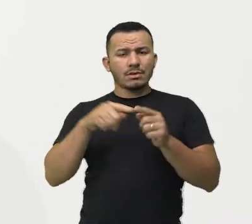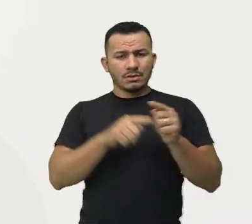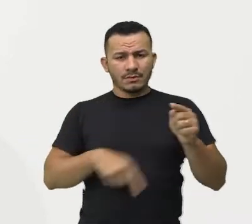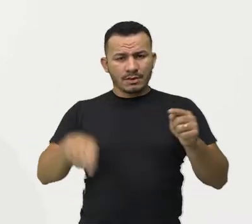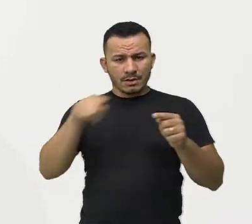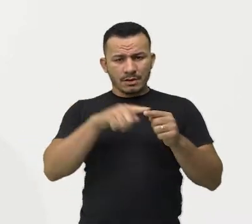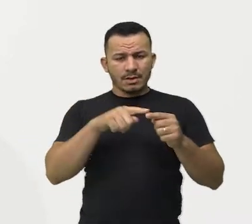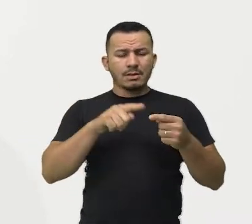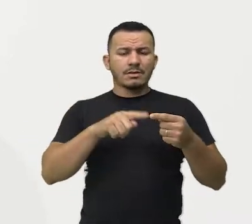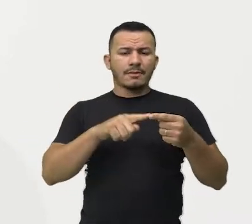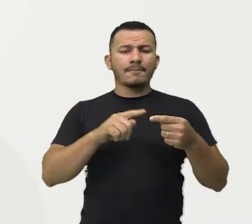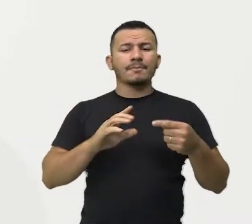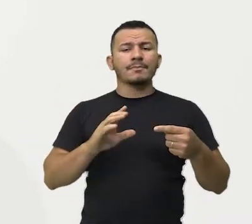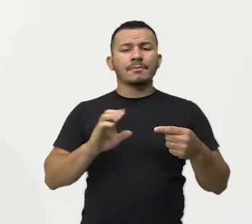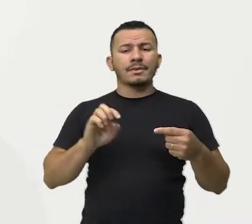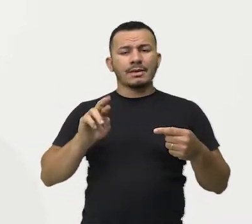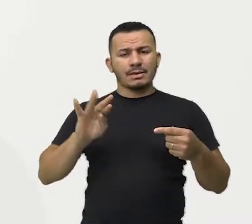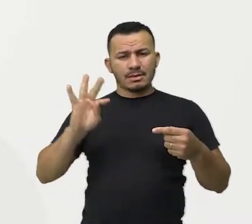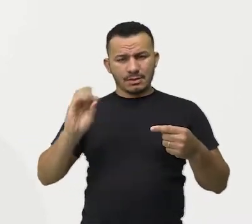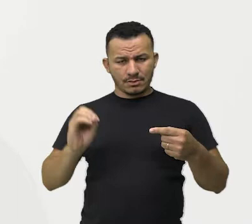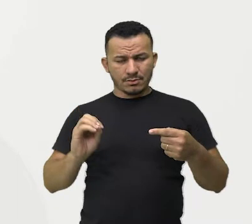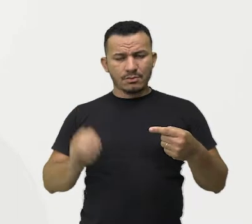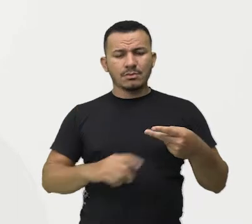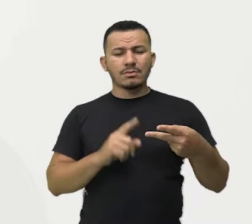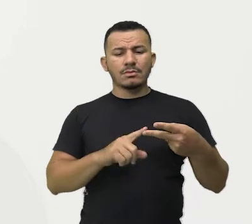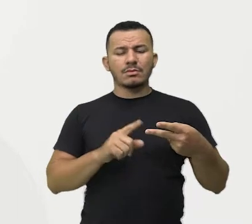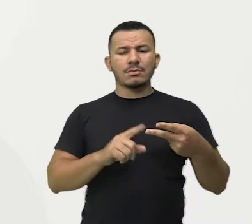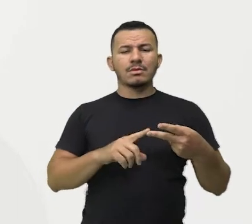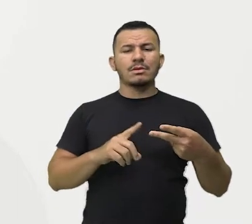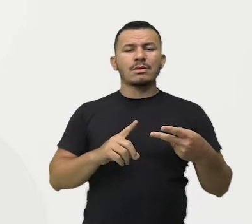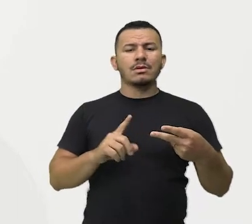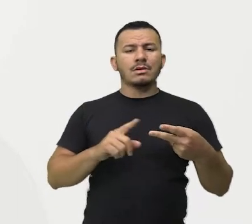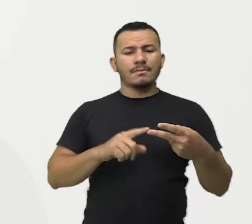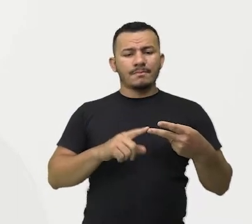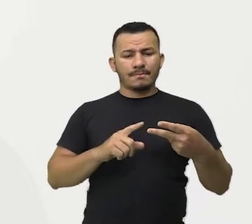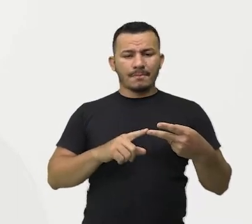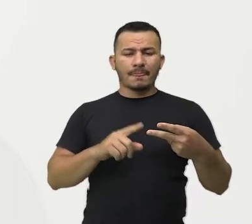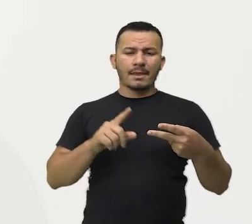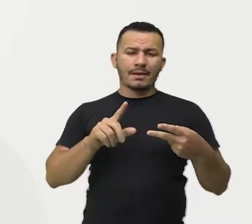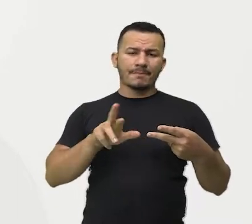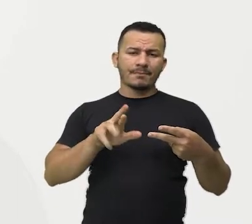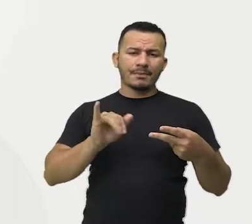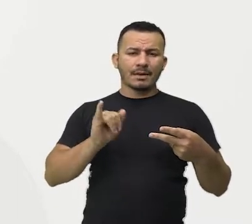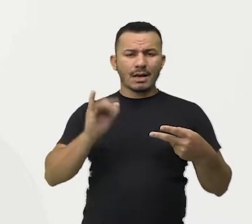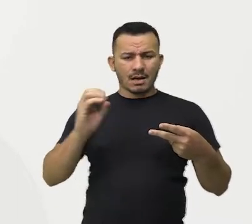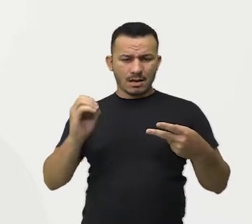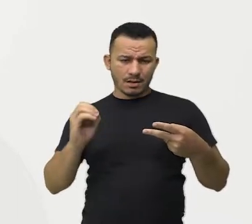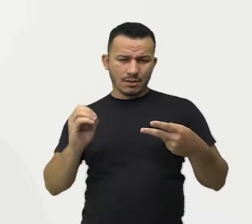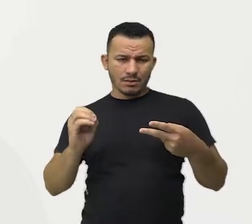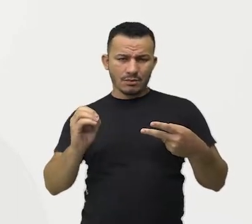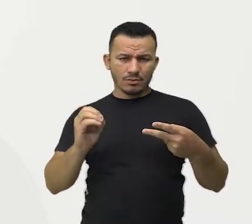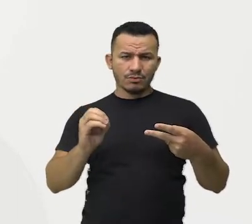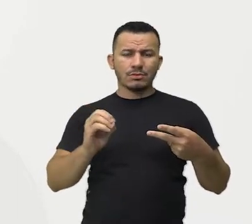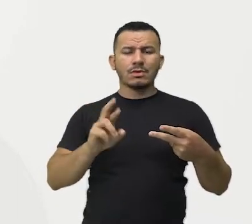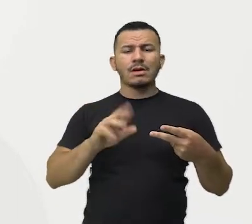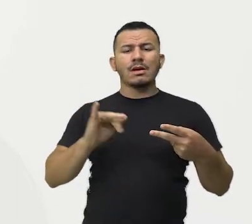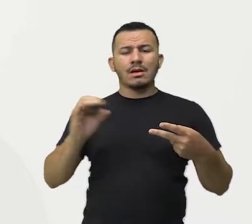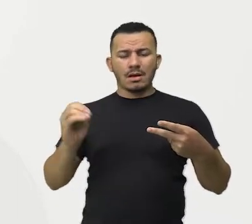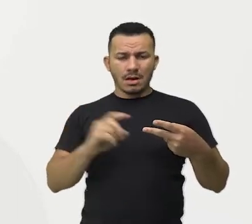Os elementos são o centro, tem que ter o centro. Outro elemento, o raio, tá